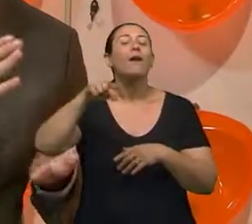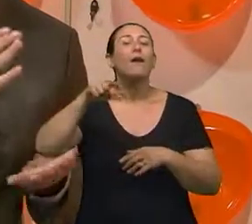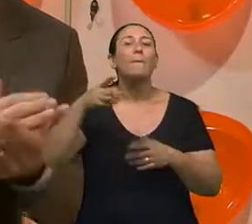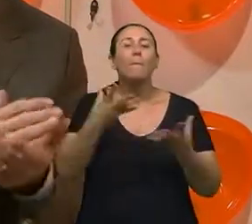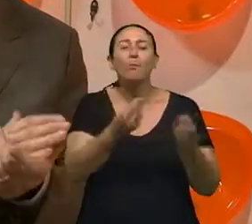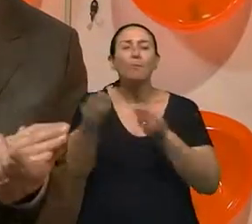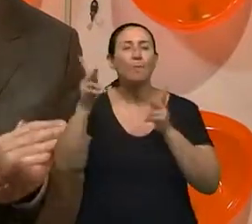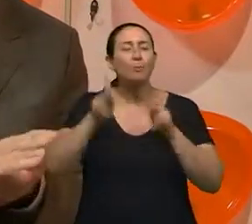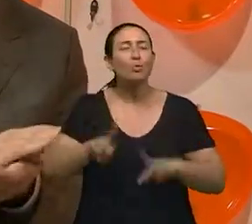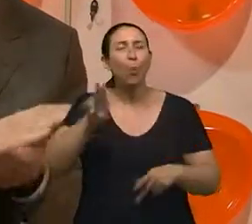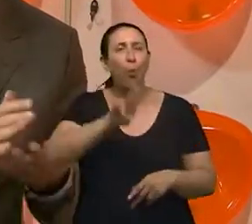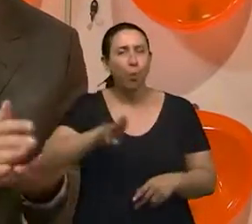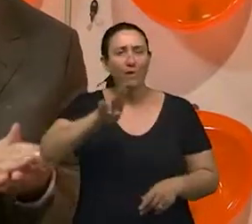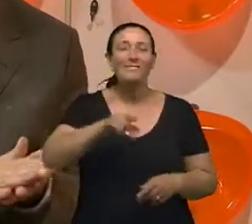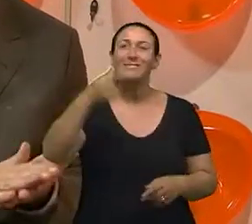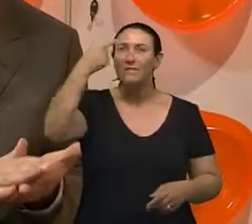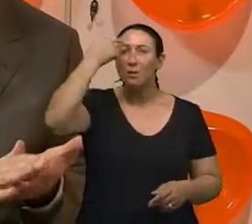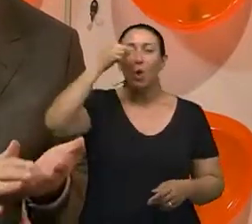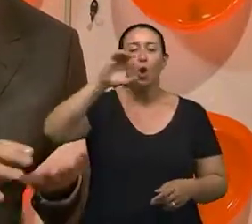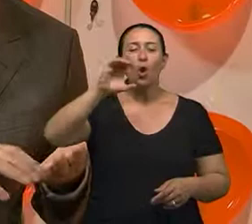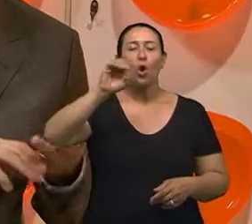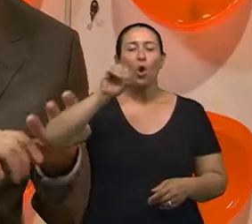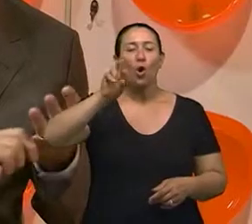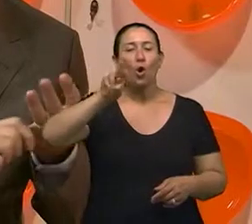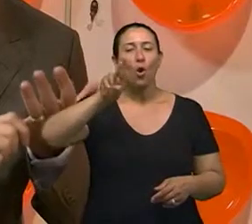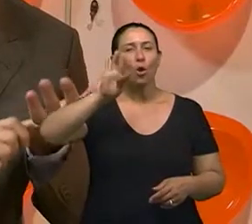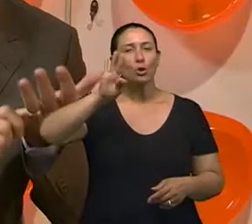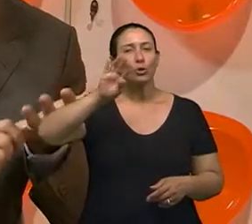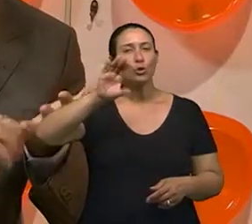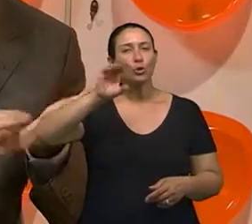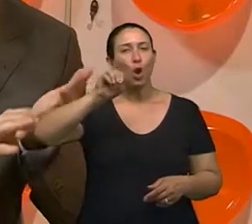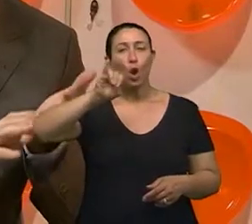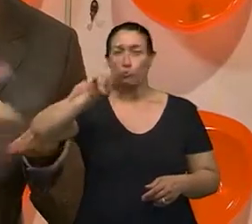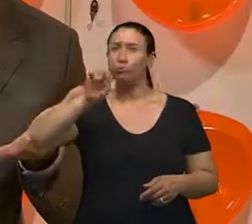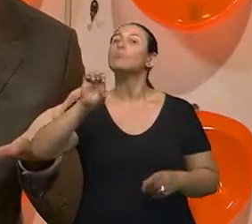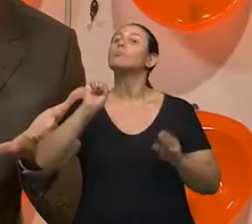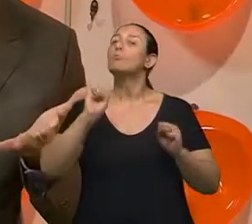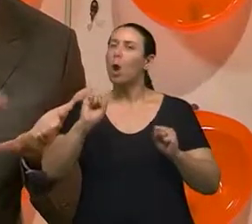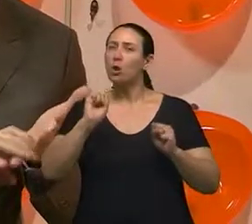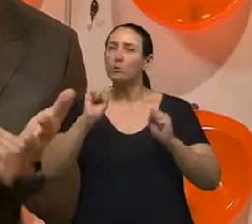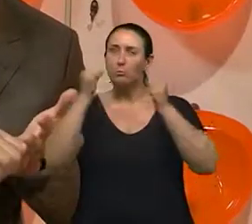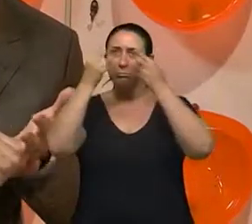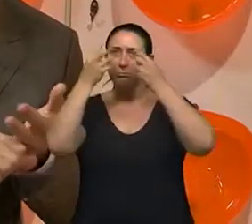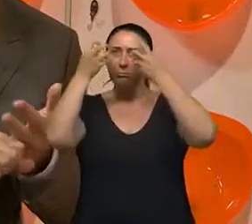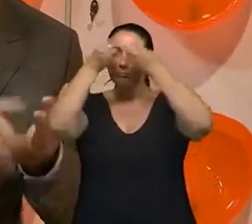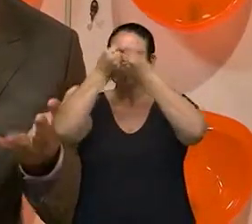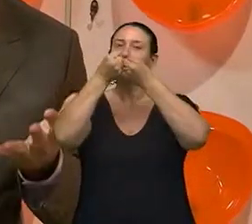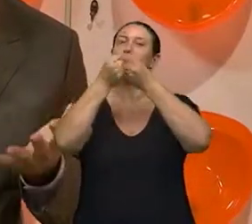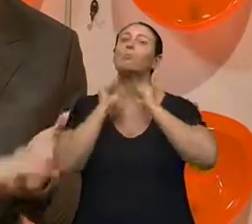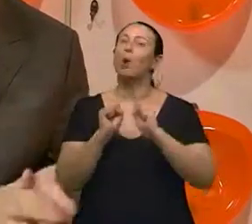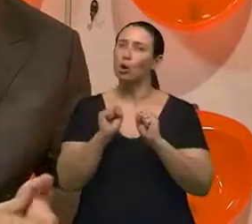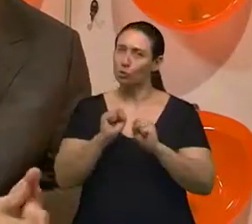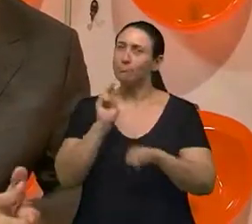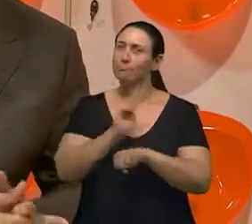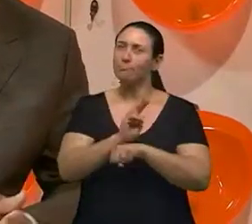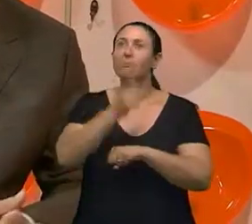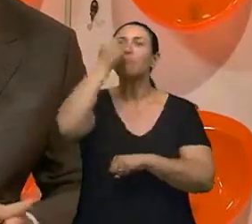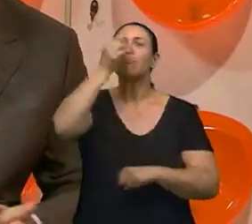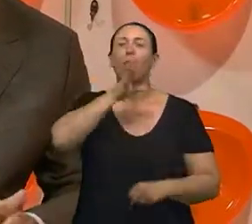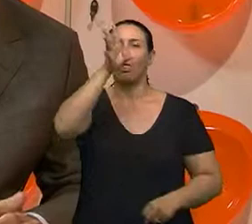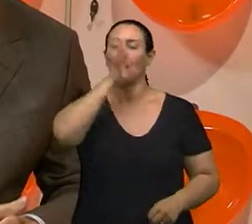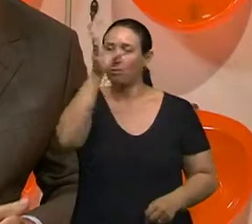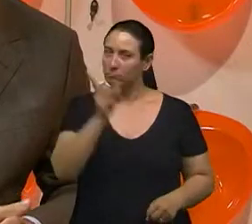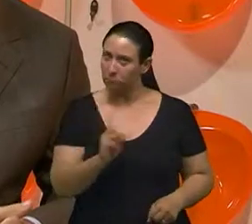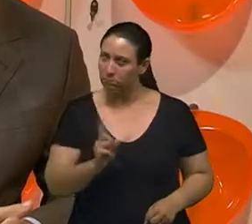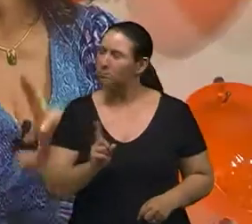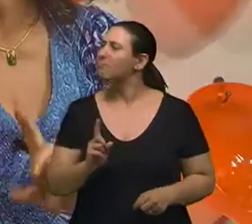usado, deve se evitar ao máximo, por conta que ele pode causar catarata e glaucoma, duas perguntas dos nossos telespectadores há pouco.